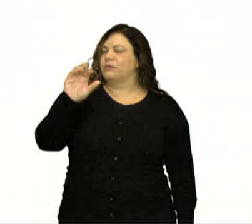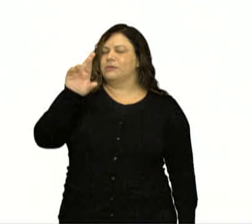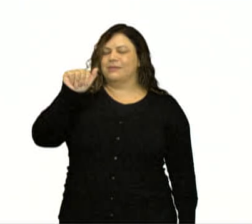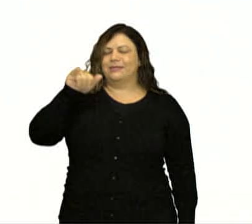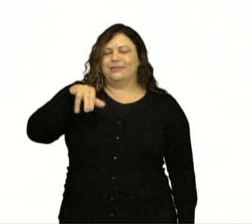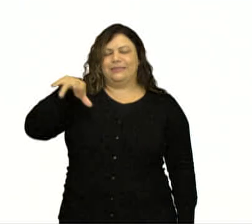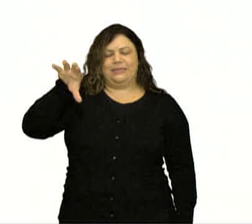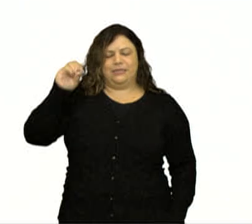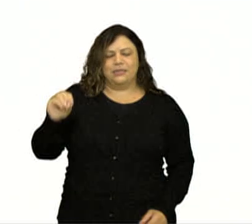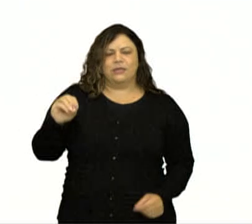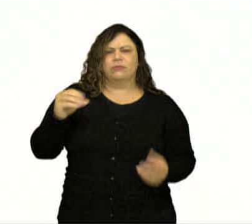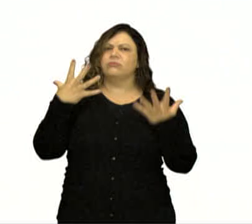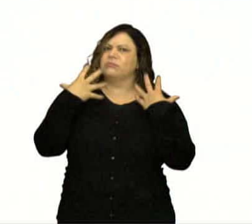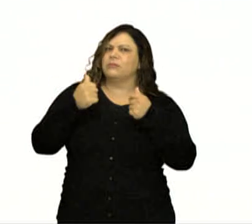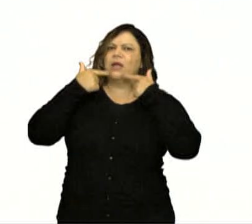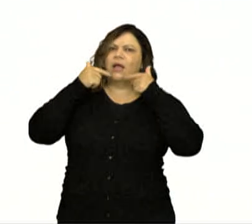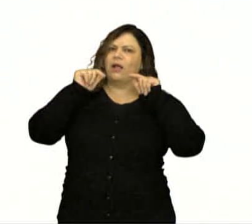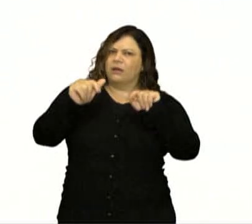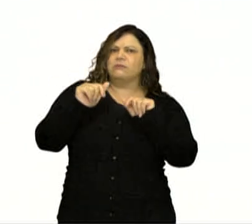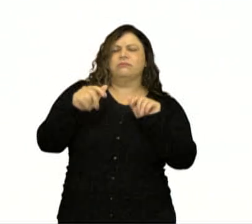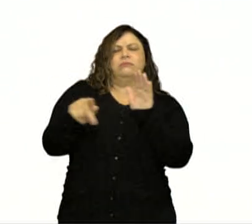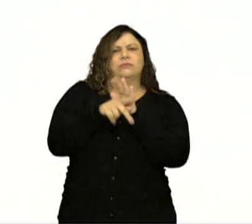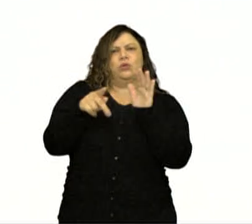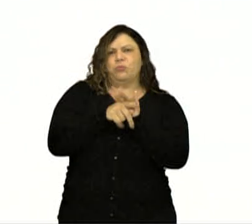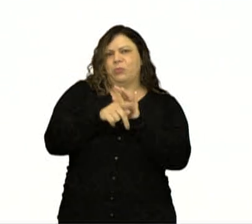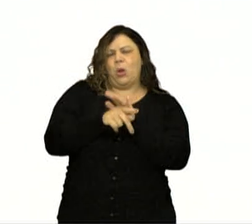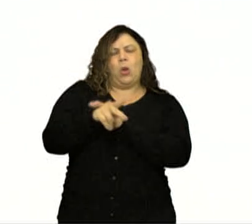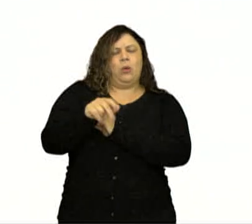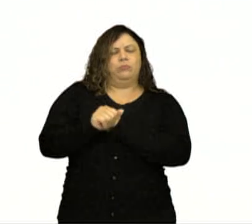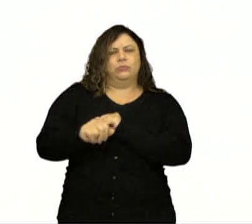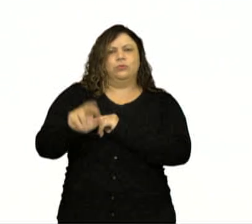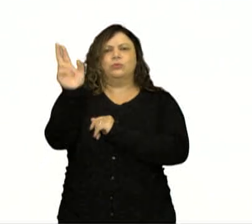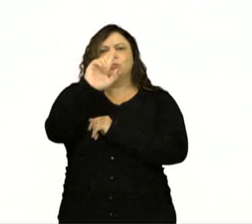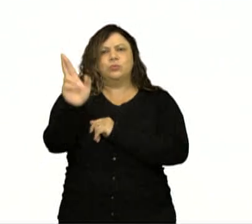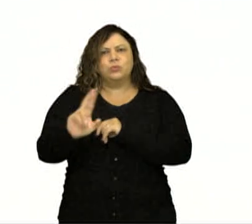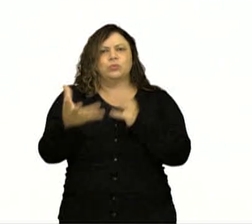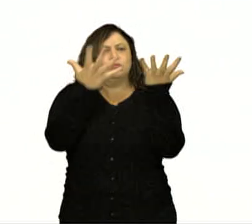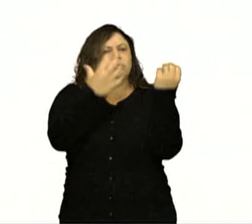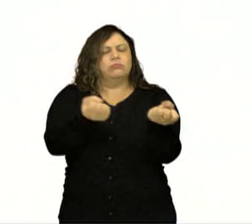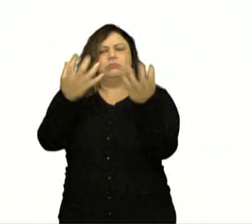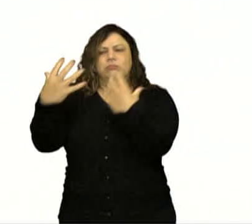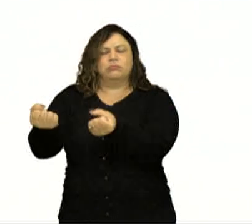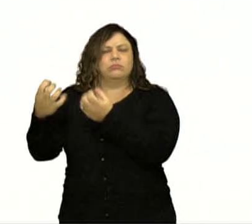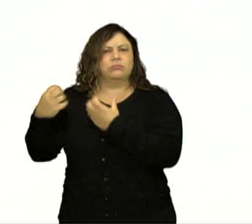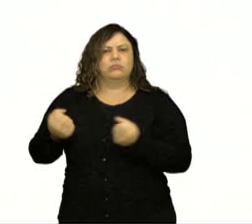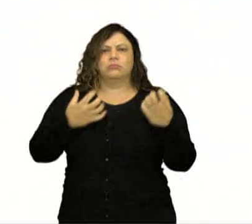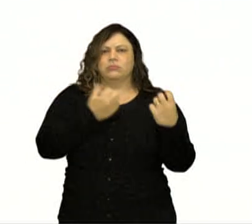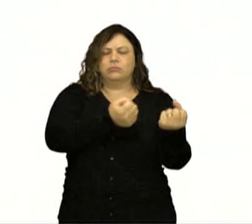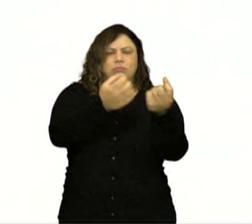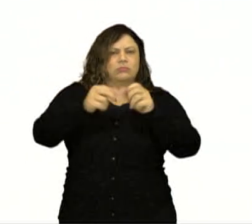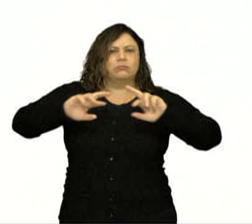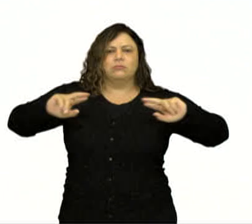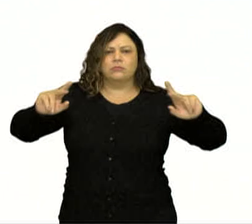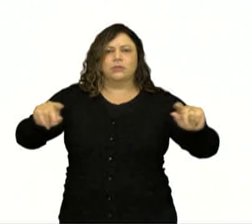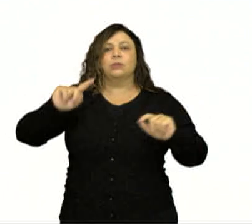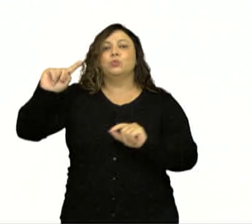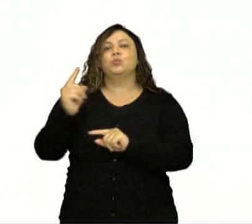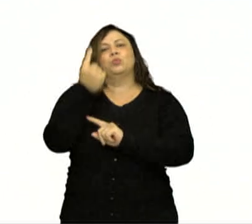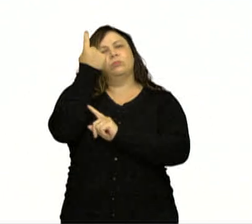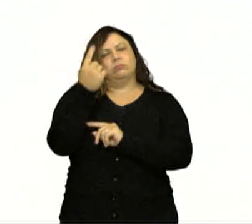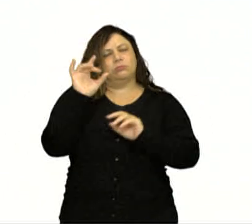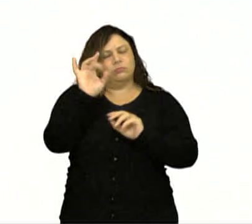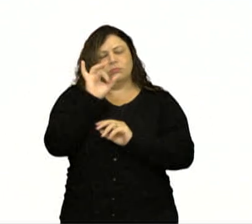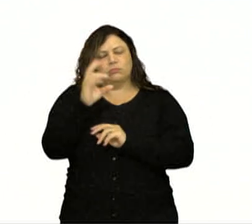ditadas pelo governo. Então o russo passou a ser o idioma único aceito em toda a União Soviética, mesmo com outros povos com